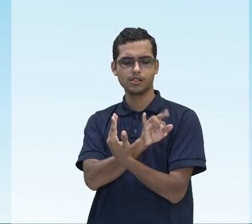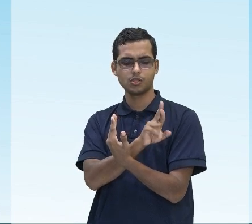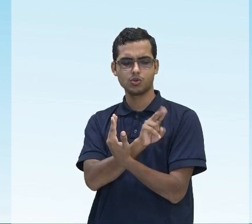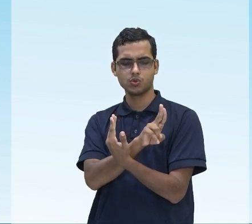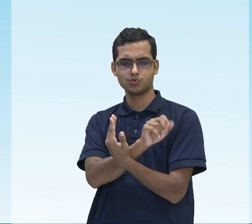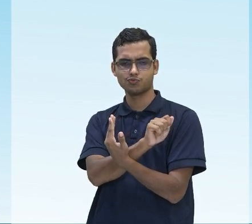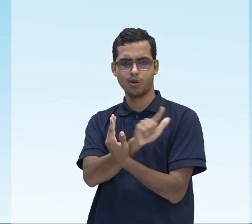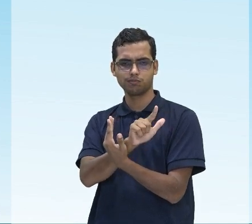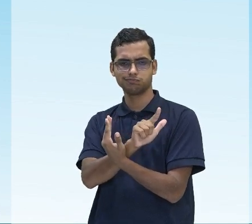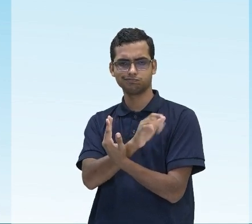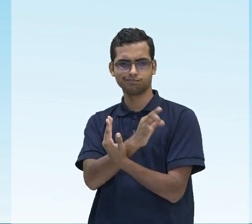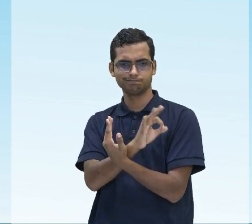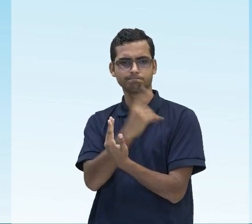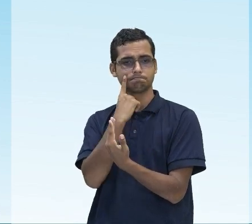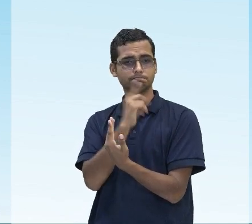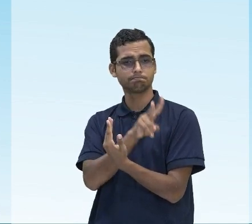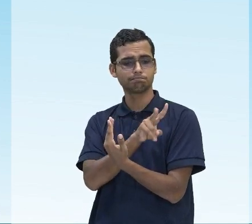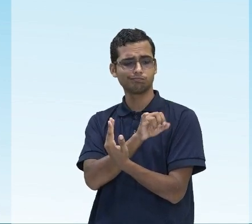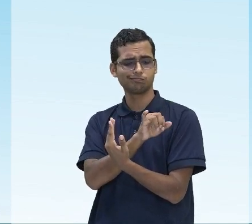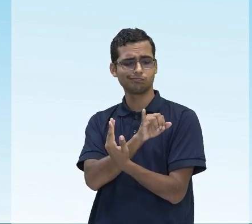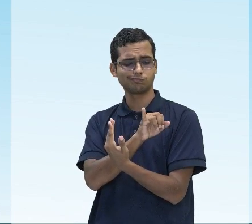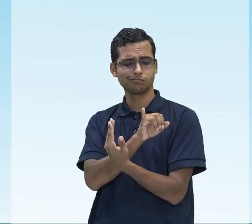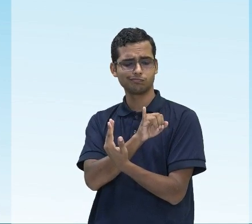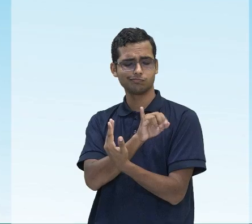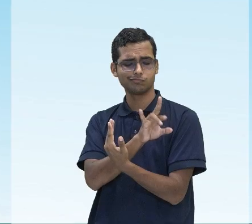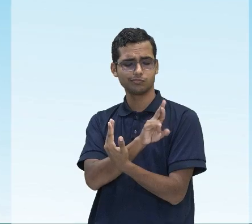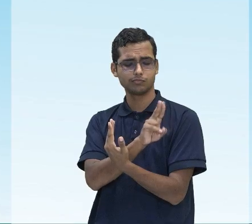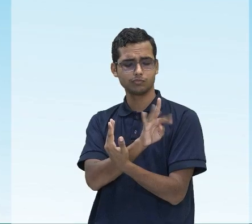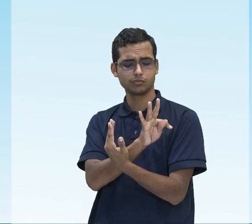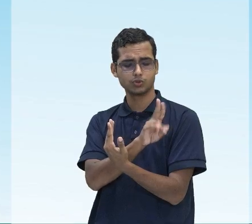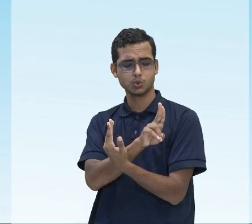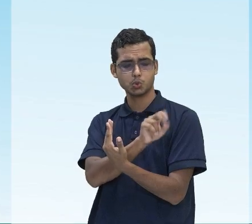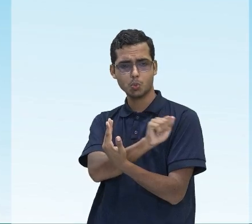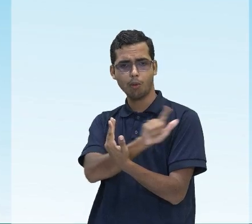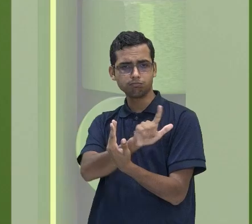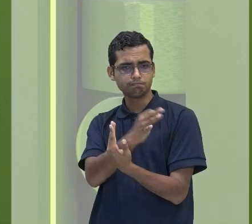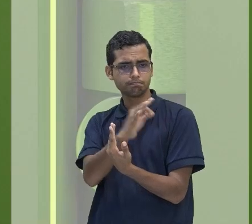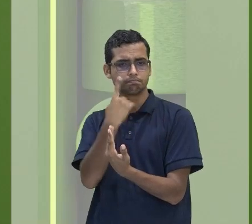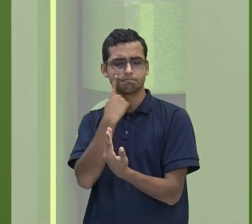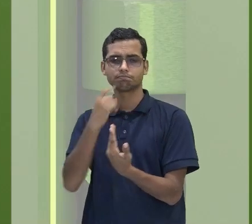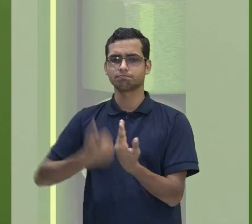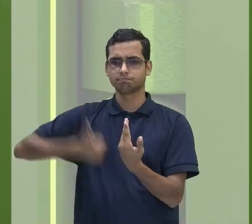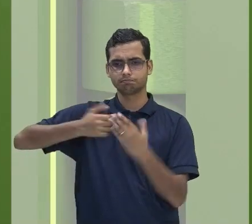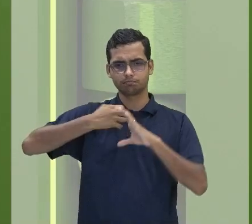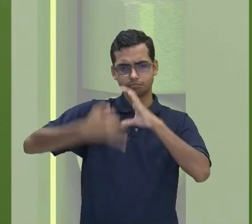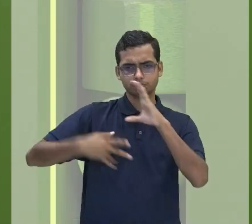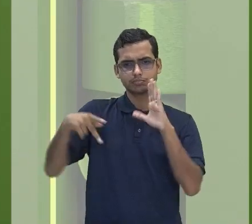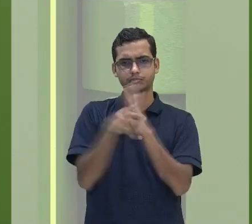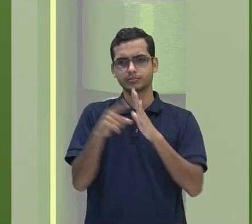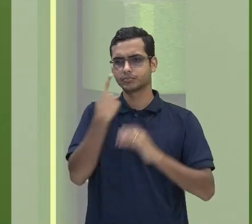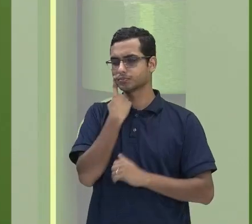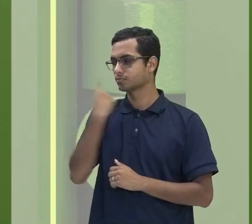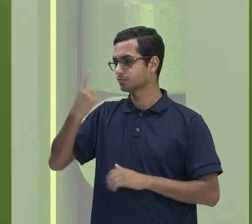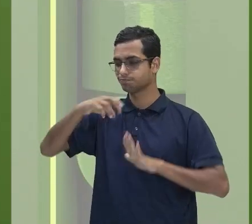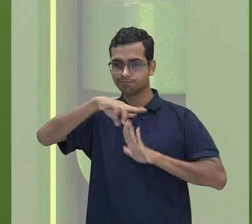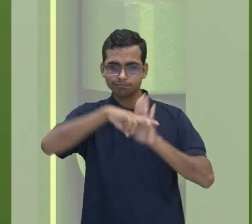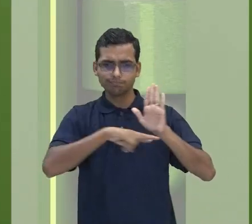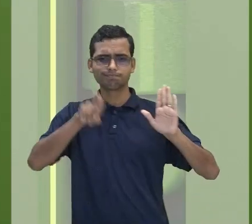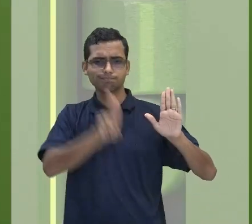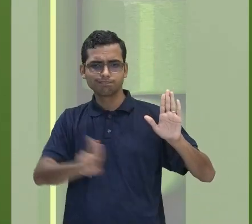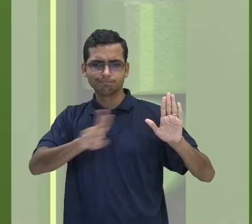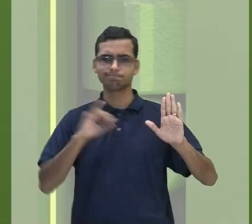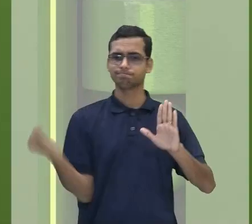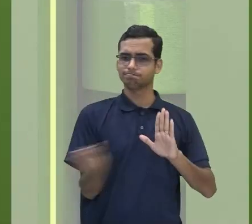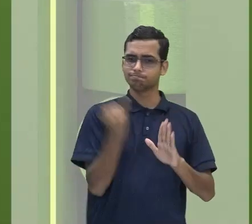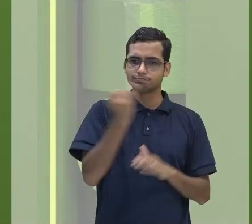Incide paralelo, volta passando pelo foco. É a primeira propriedade, a primeira regra importante para a